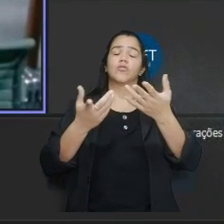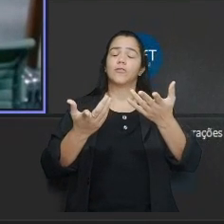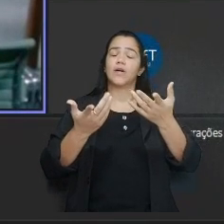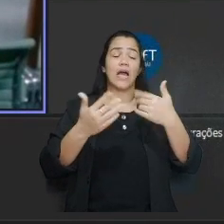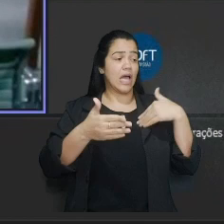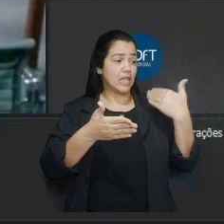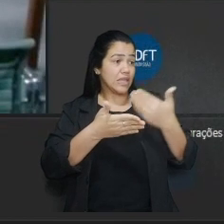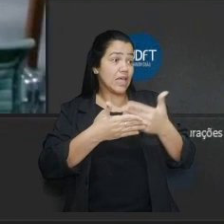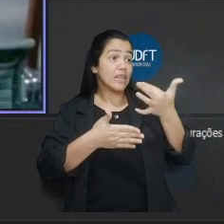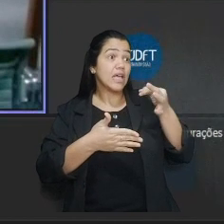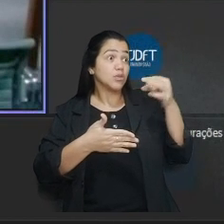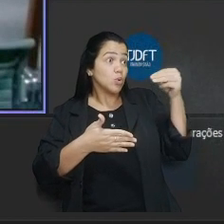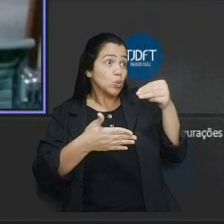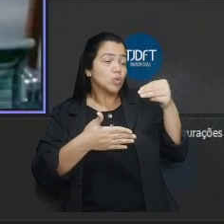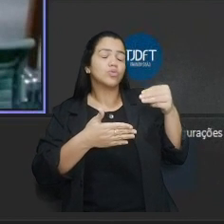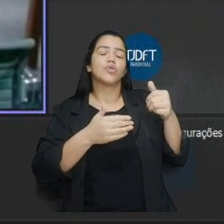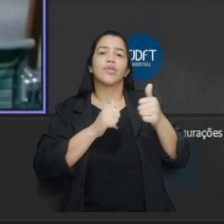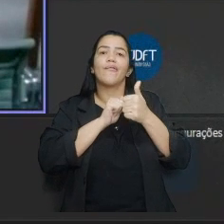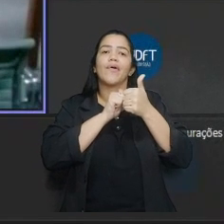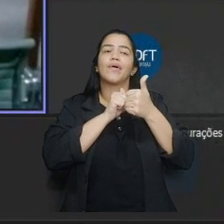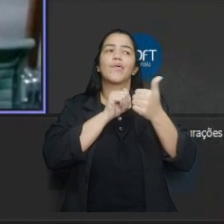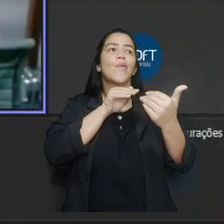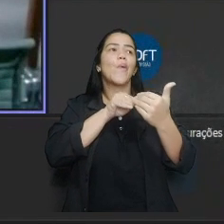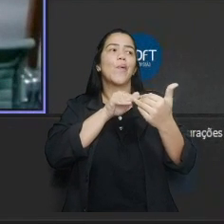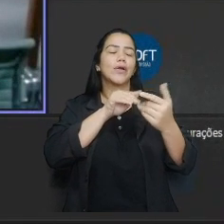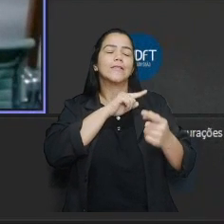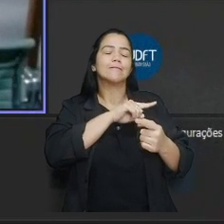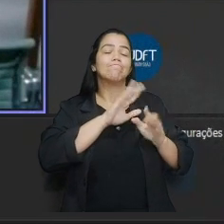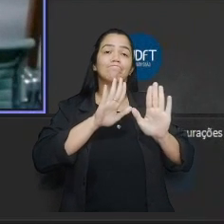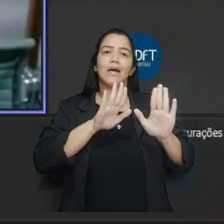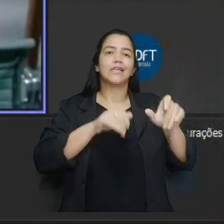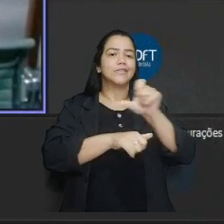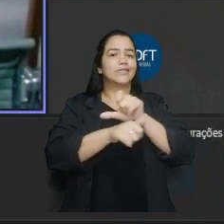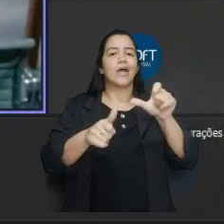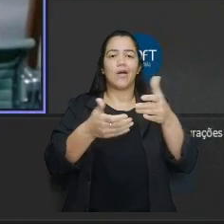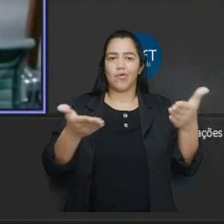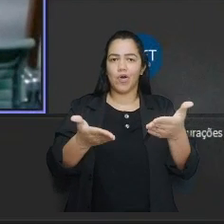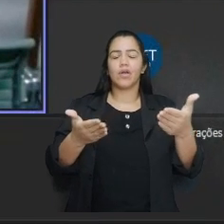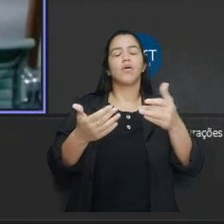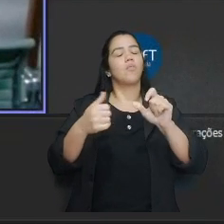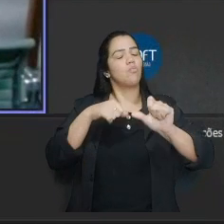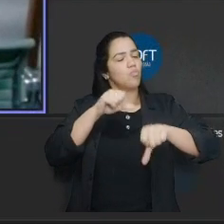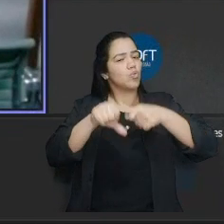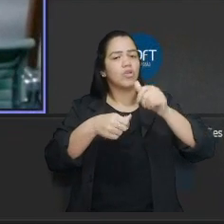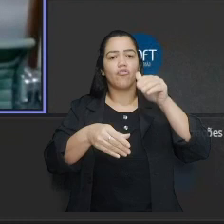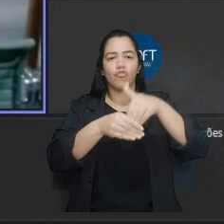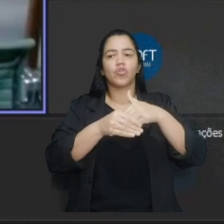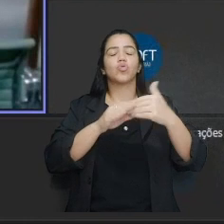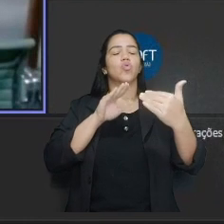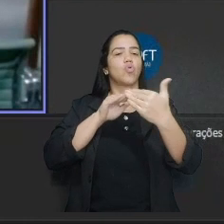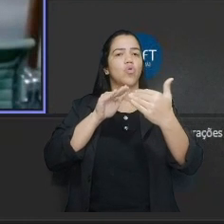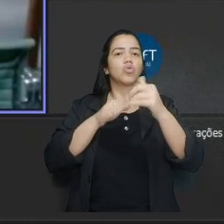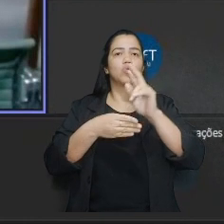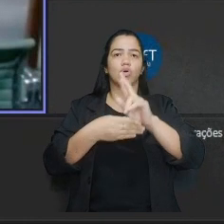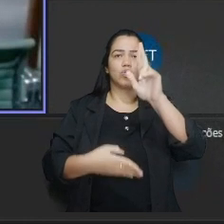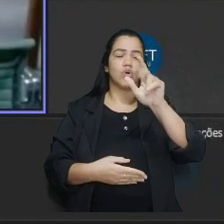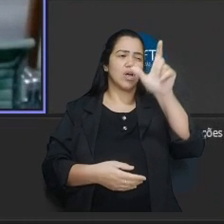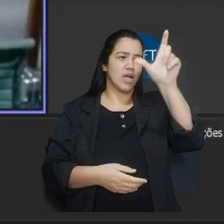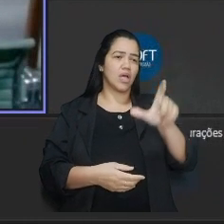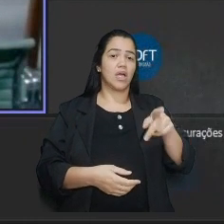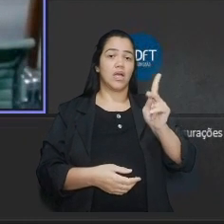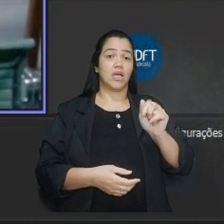vênia ao desembargador Firmo, a quem acompanhei até 10 minutos atrás. mas meu voto é com o relator. Agradeço,